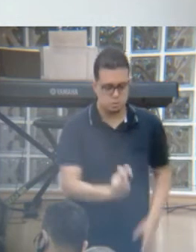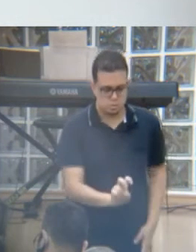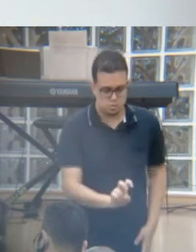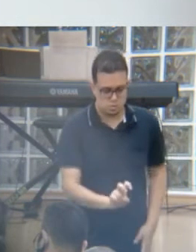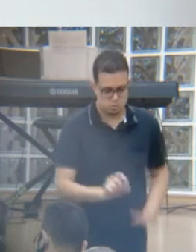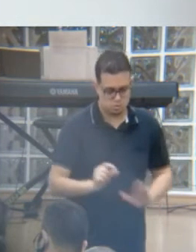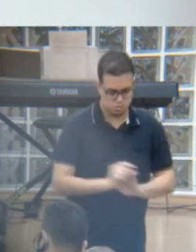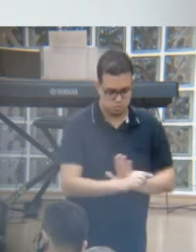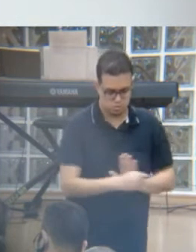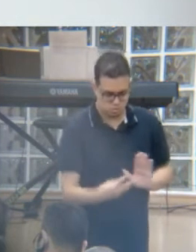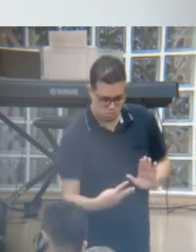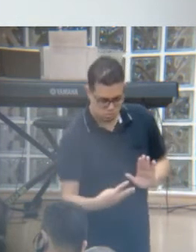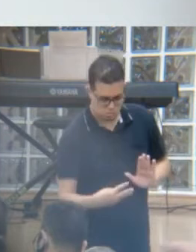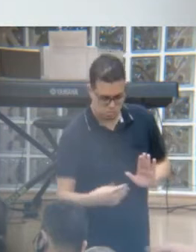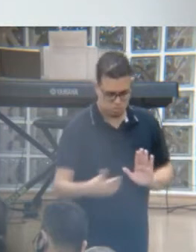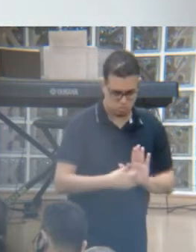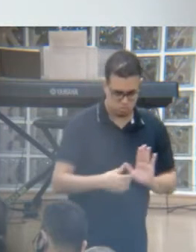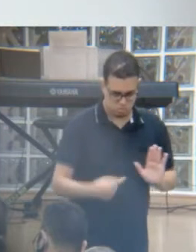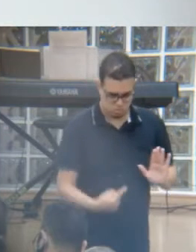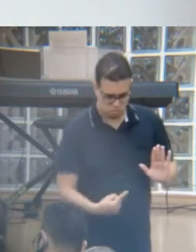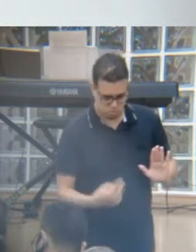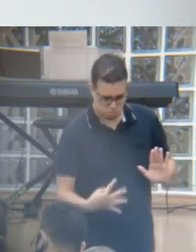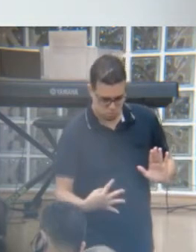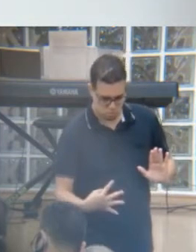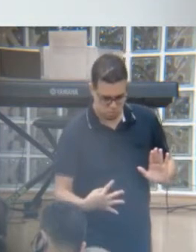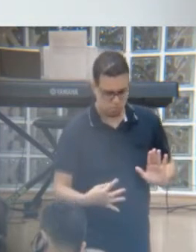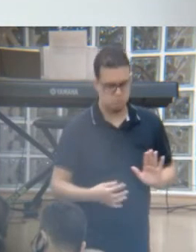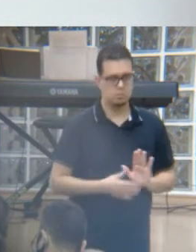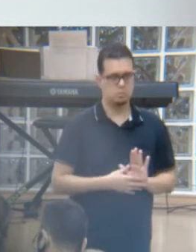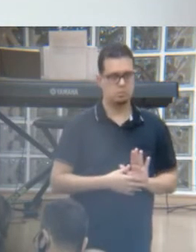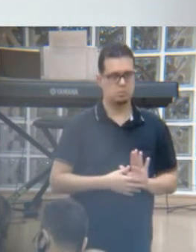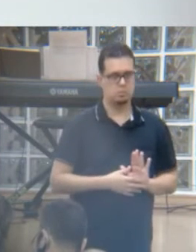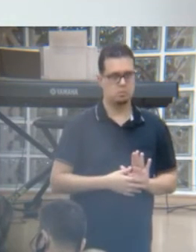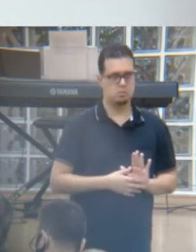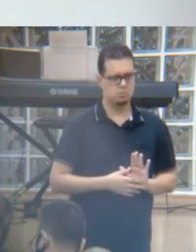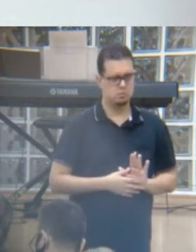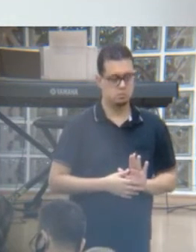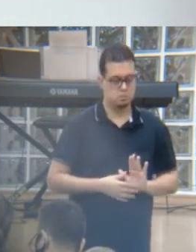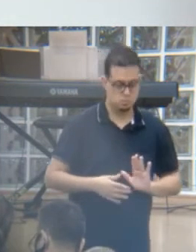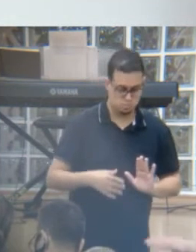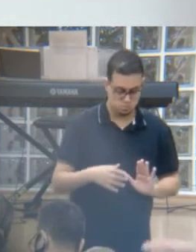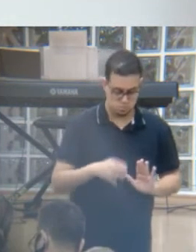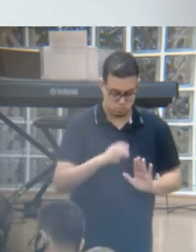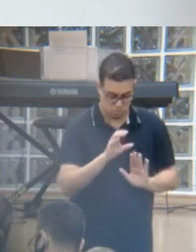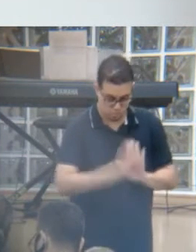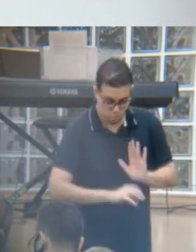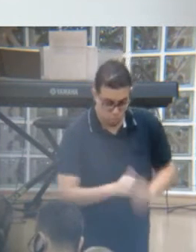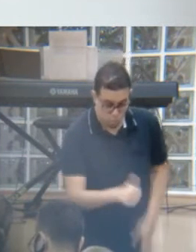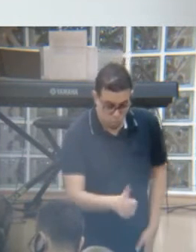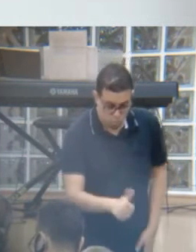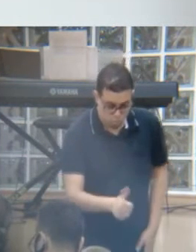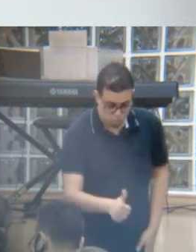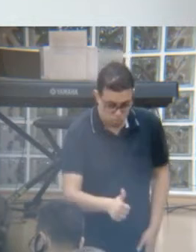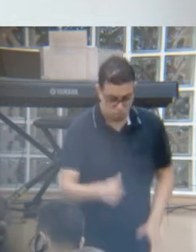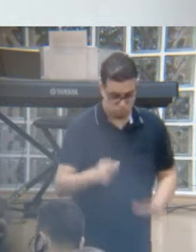depois confiram em casa. Deuteronômio 11, de 13 a 18. Uma aliança se divide